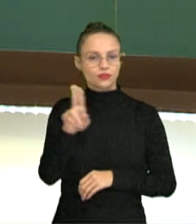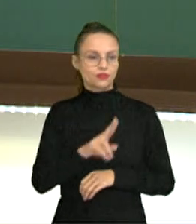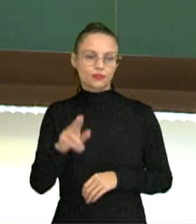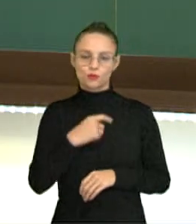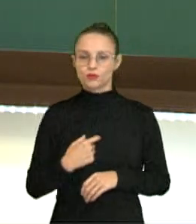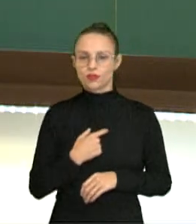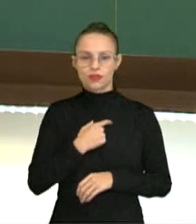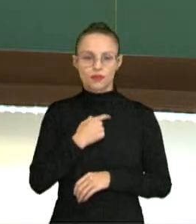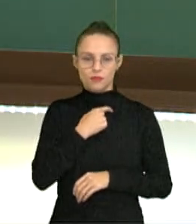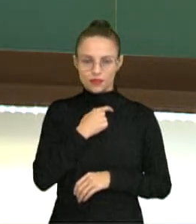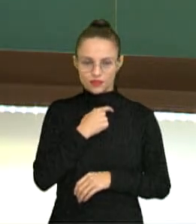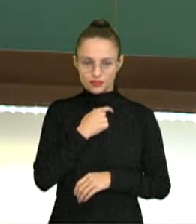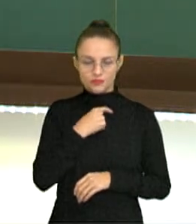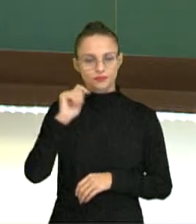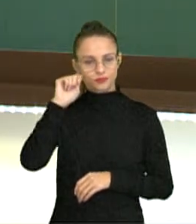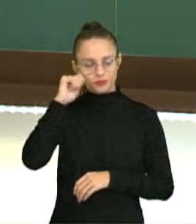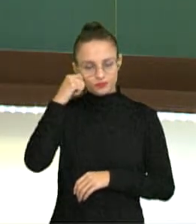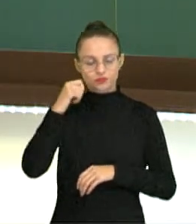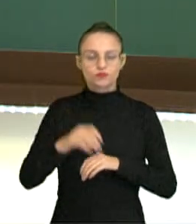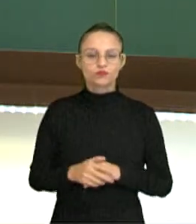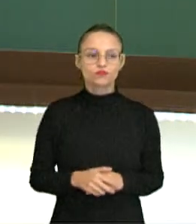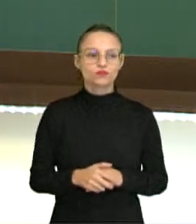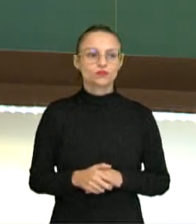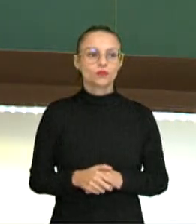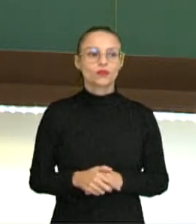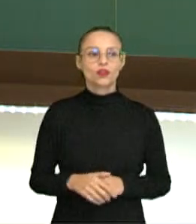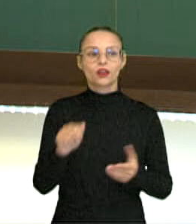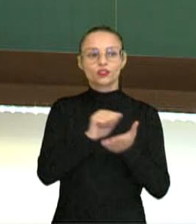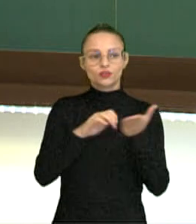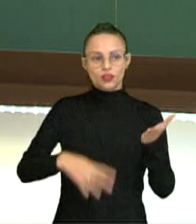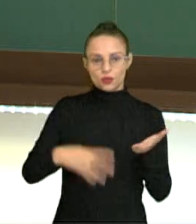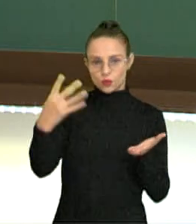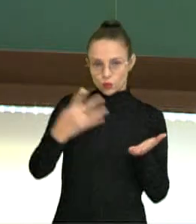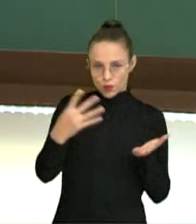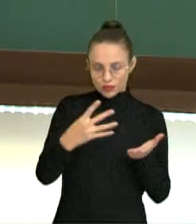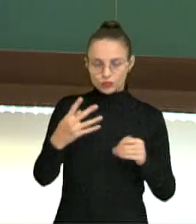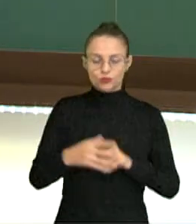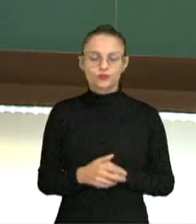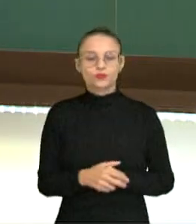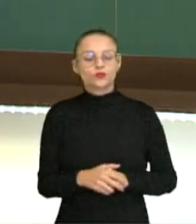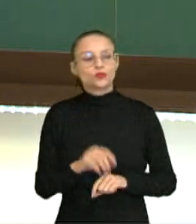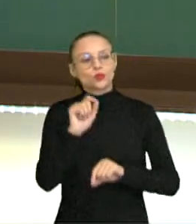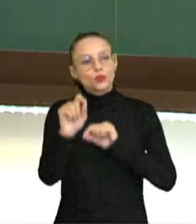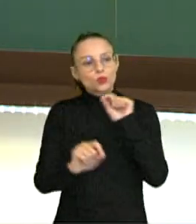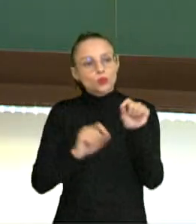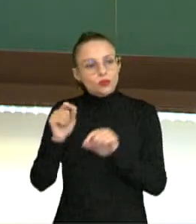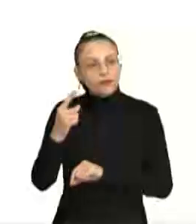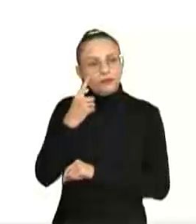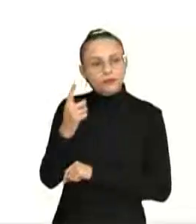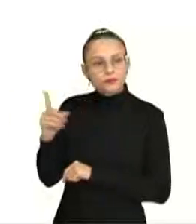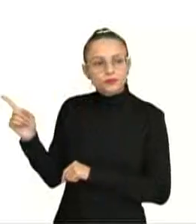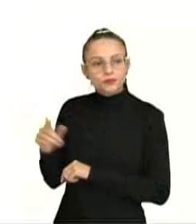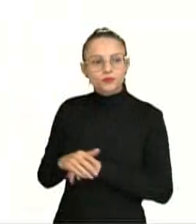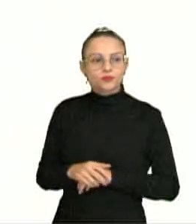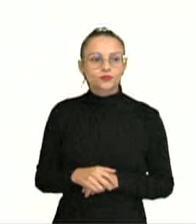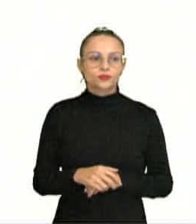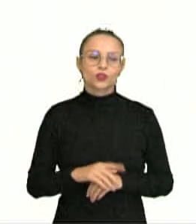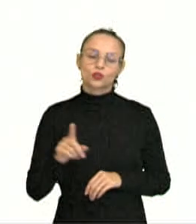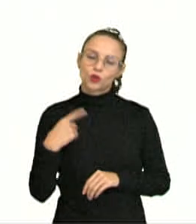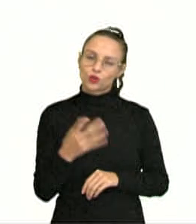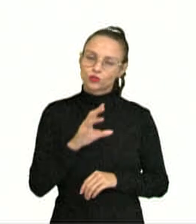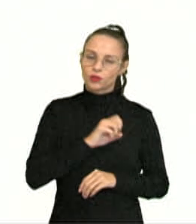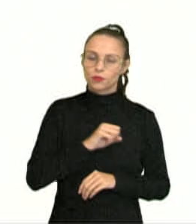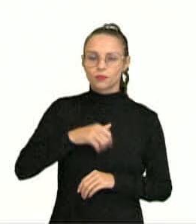ties. Atividade 4, então a partir da leitura do fragmento aqui em azul, nosso amor é